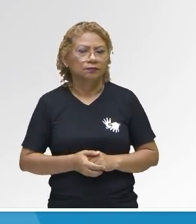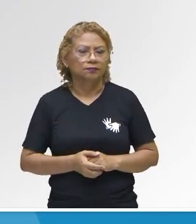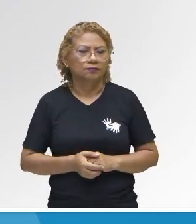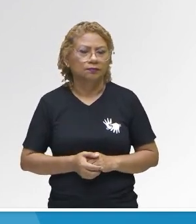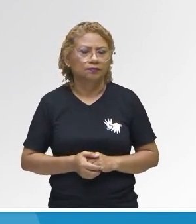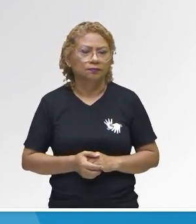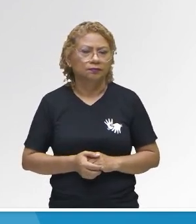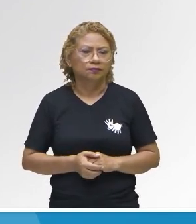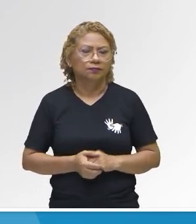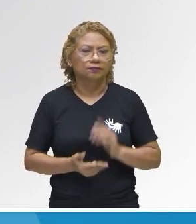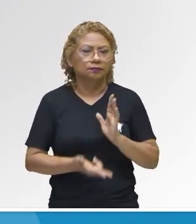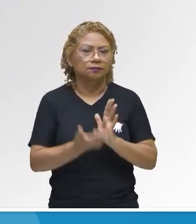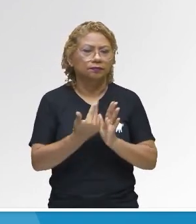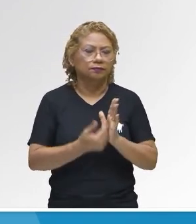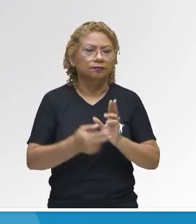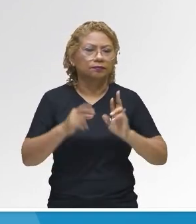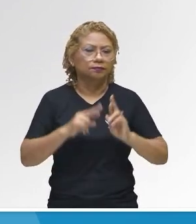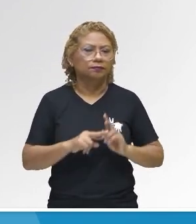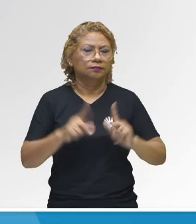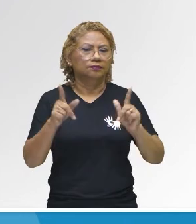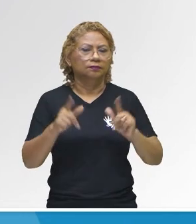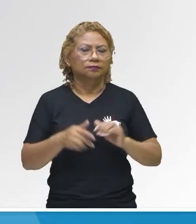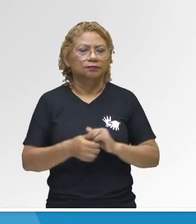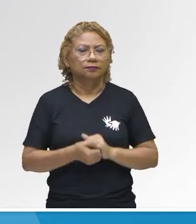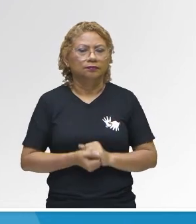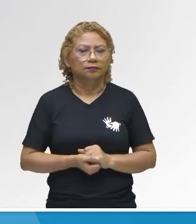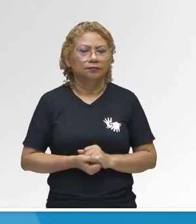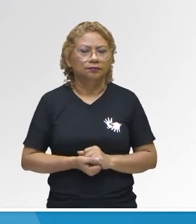triângulo desse jeito aqui, como se fosse